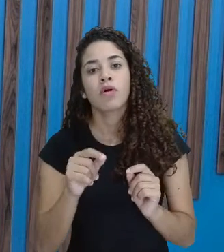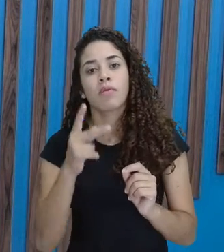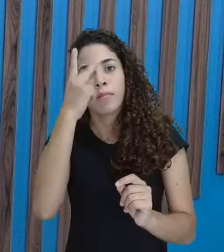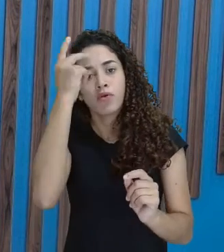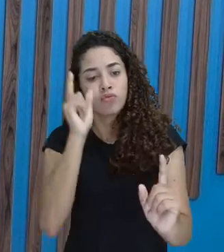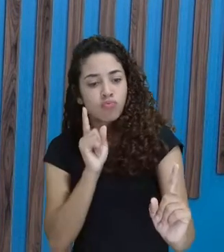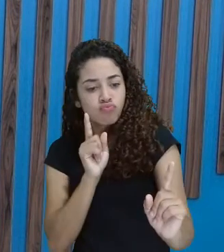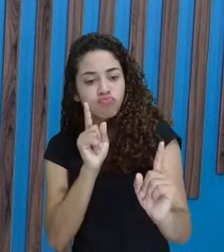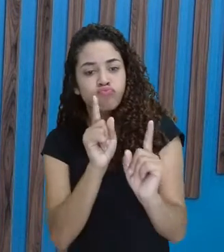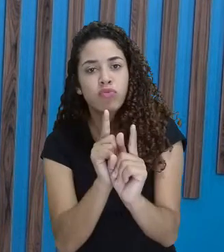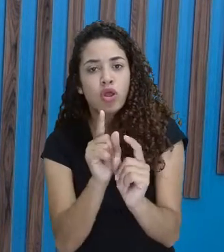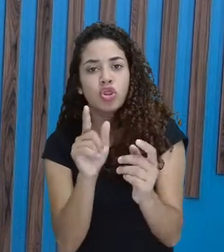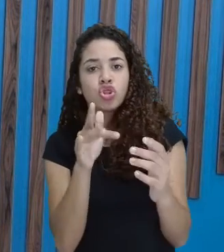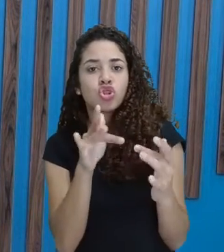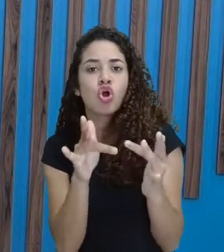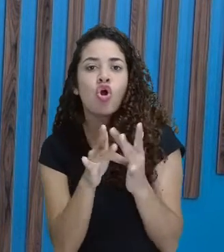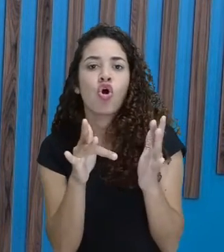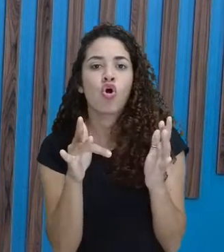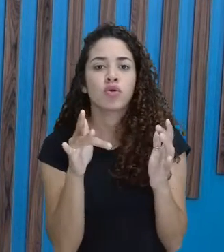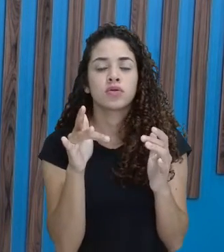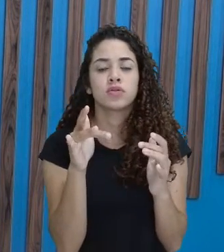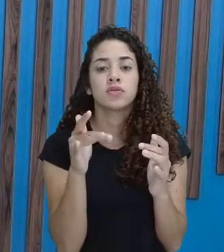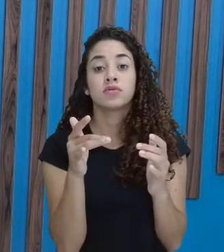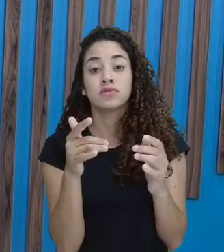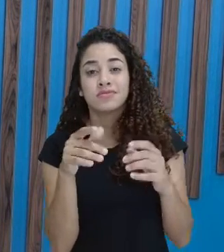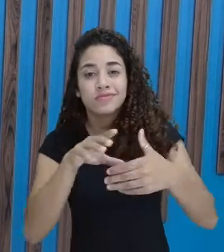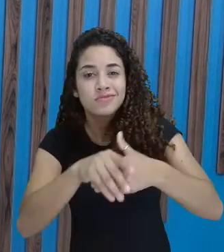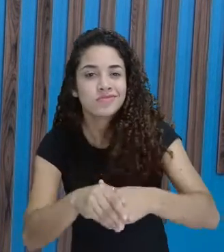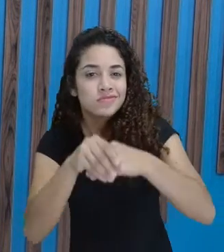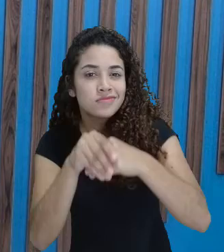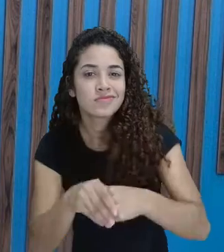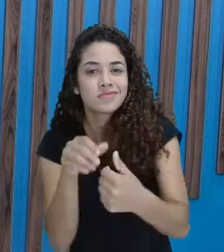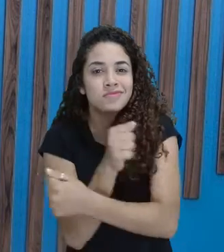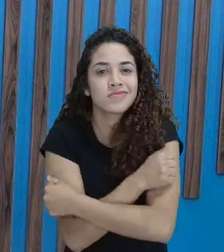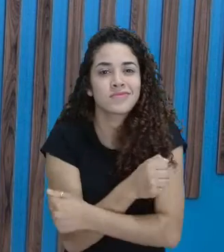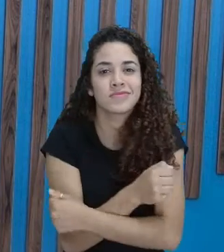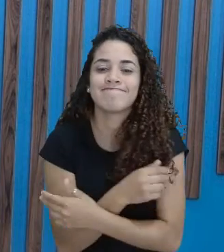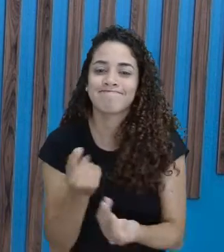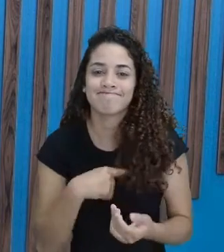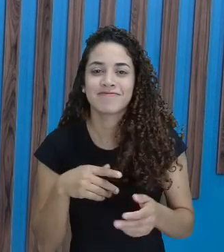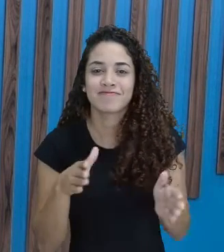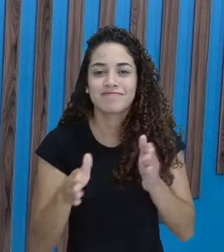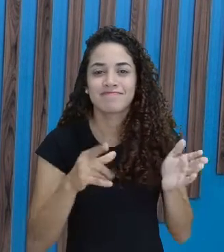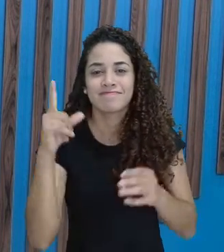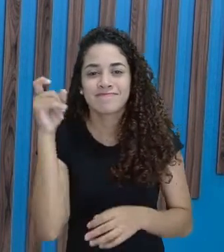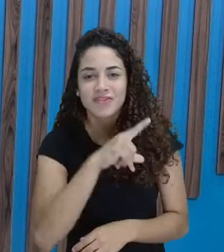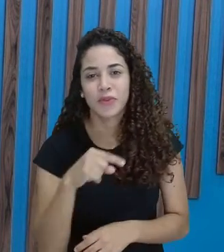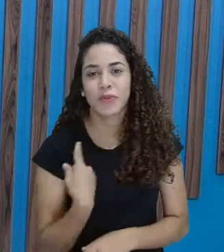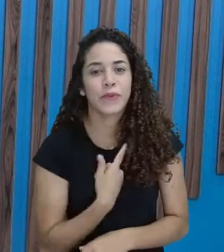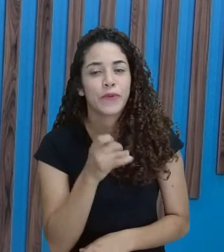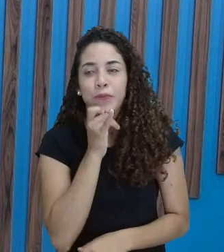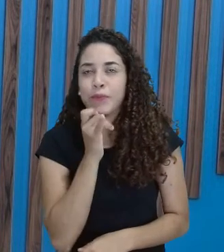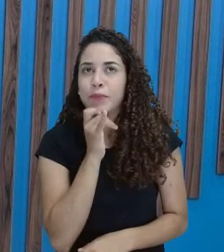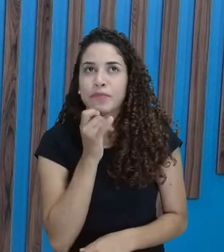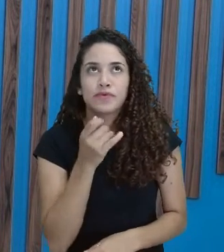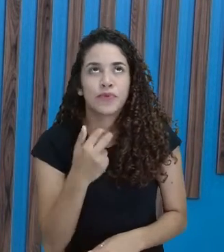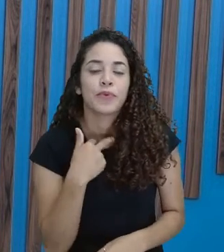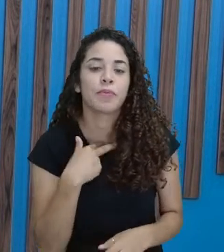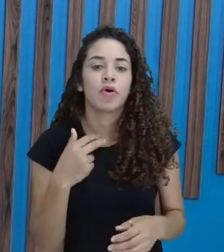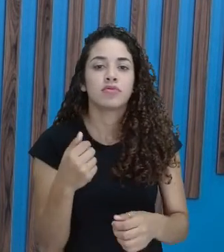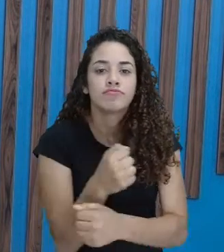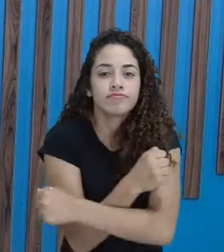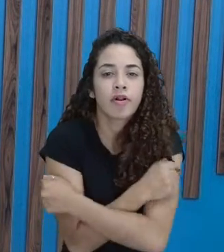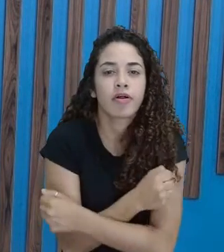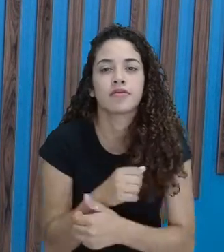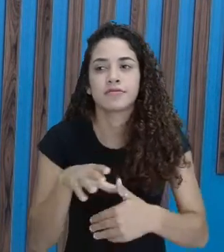com um toque ou aperto de mão. Foi um período muito difícil que a gente não podia se abraçar. Não podia apertar a mão, né? Às vezes a